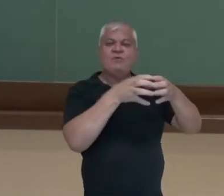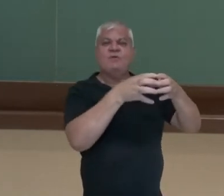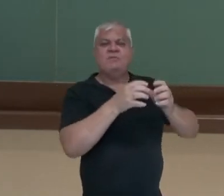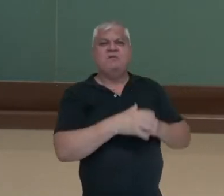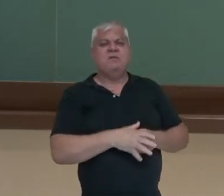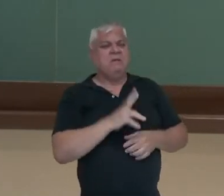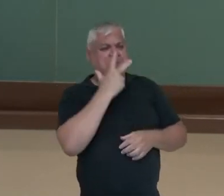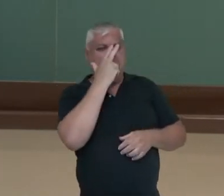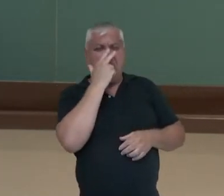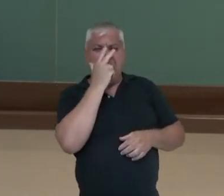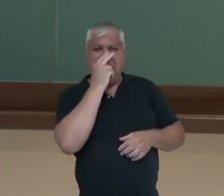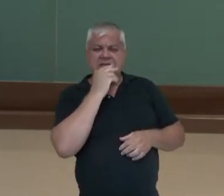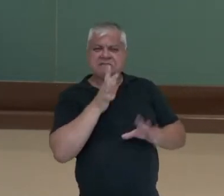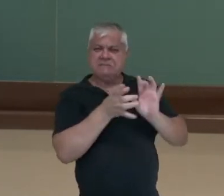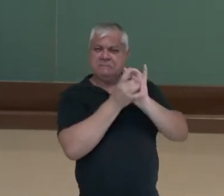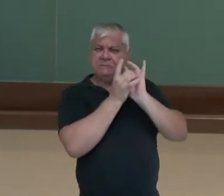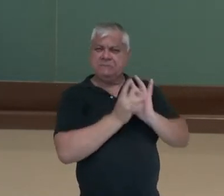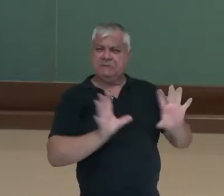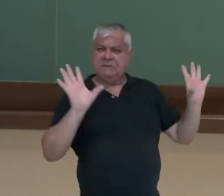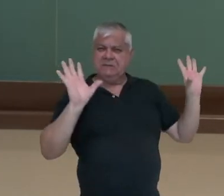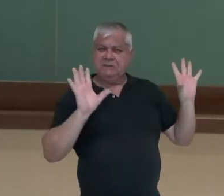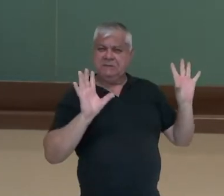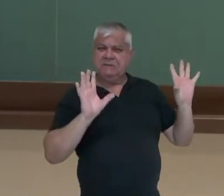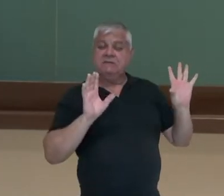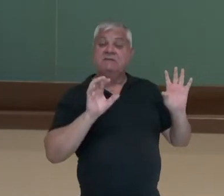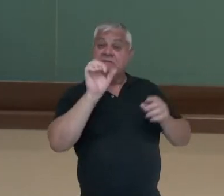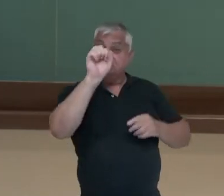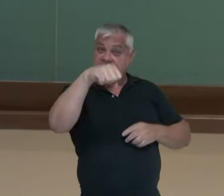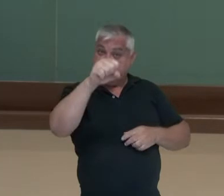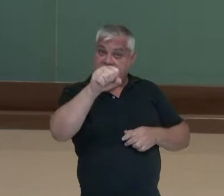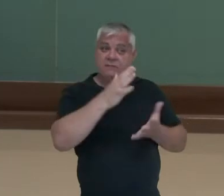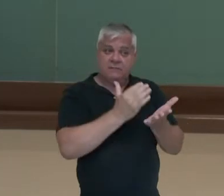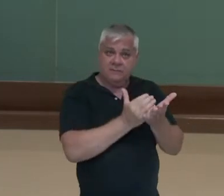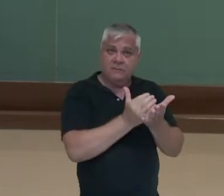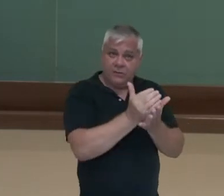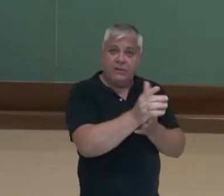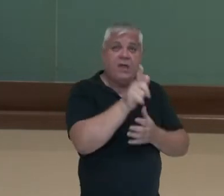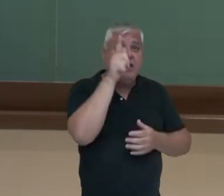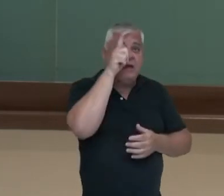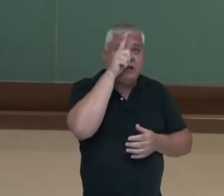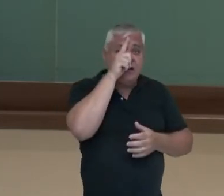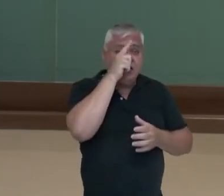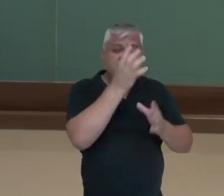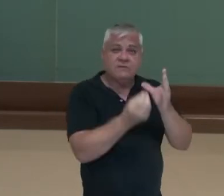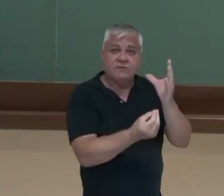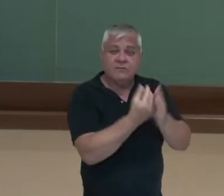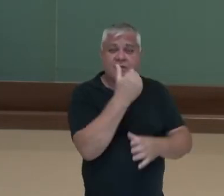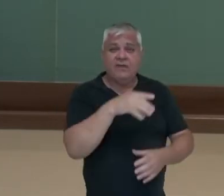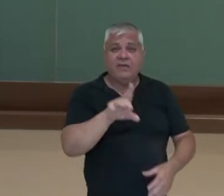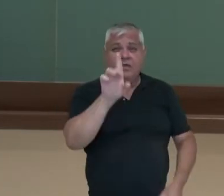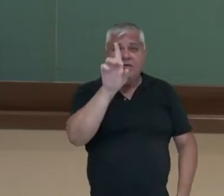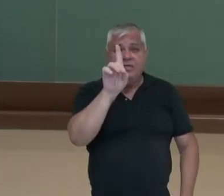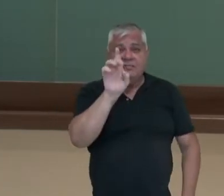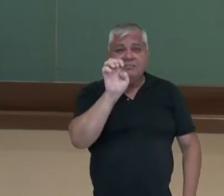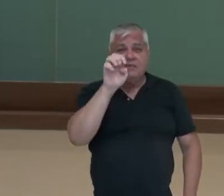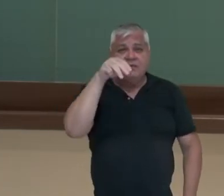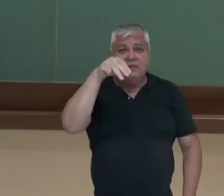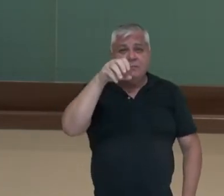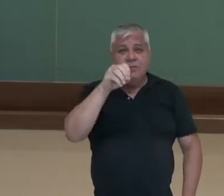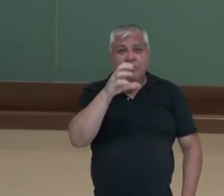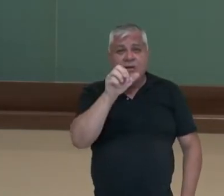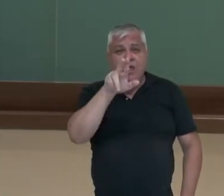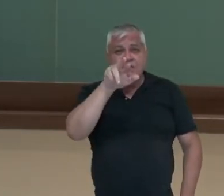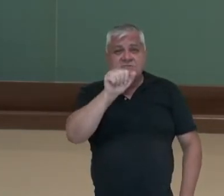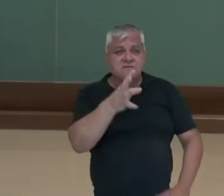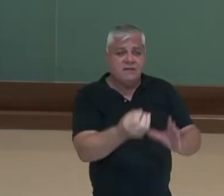parece democracia, né? Sim, a democracia começou ali na Grécia. A democracia é uma ideia grega que nós utilizamos até hoje, né? E a